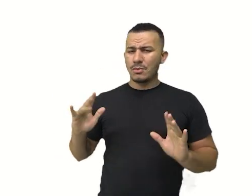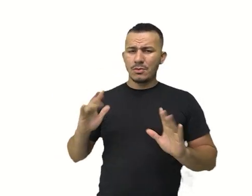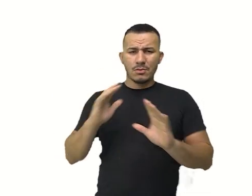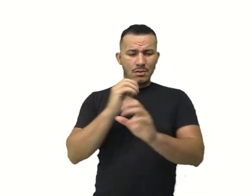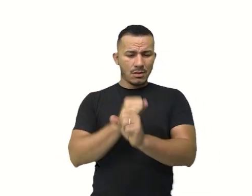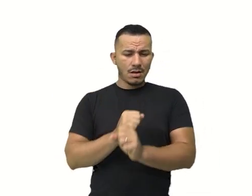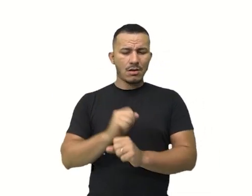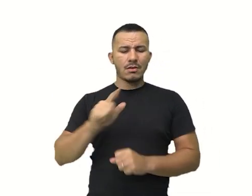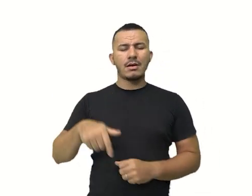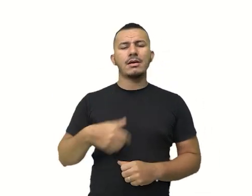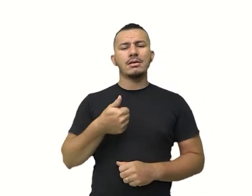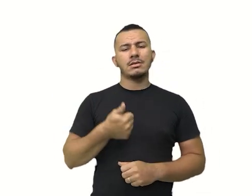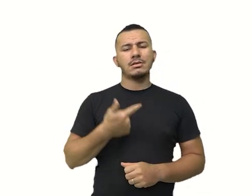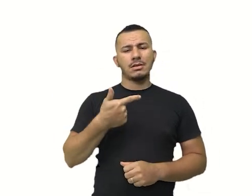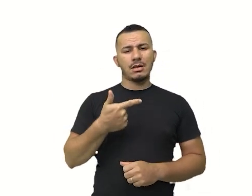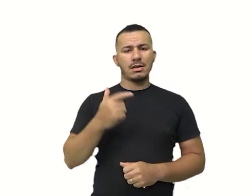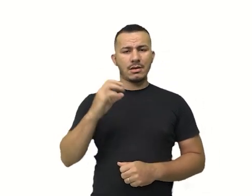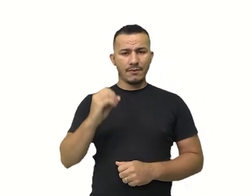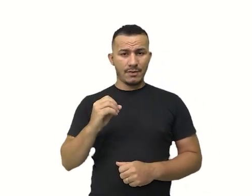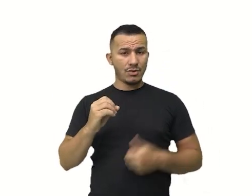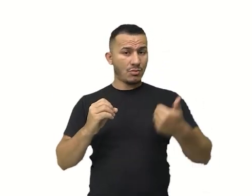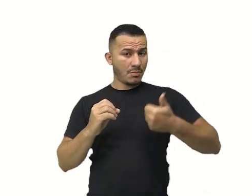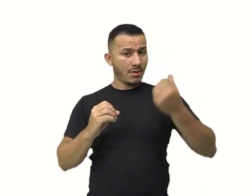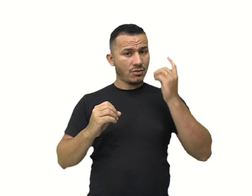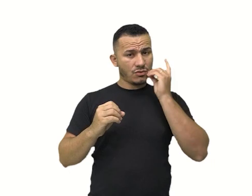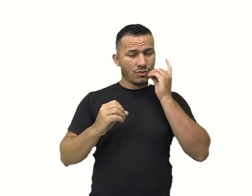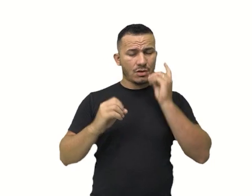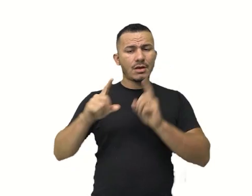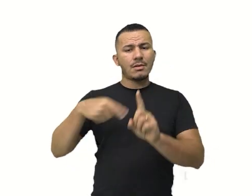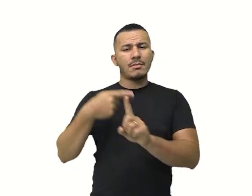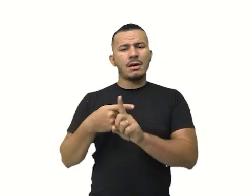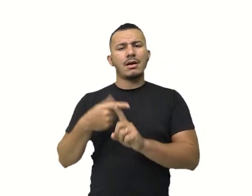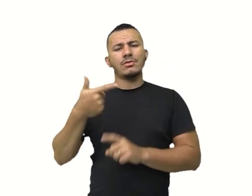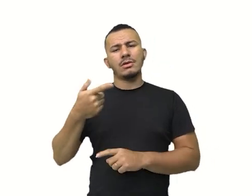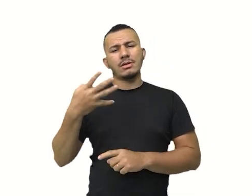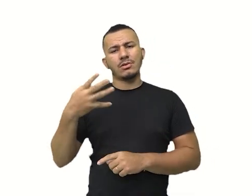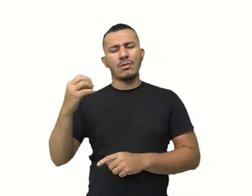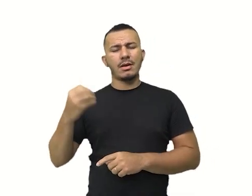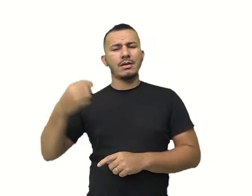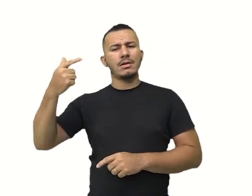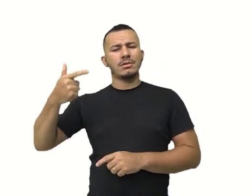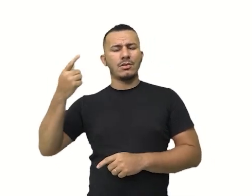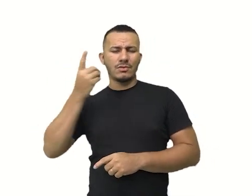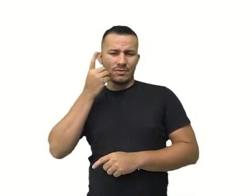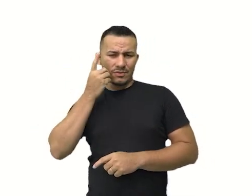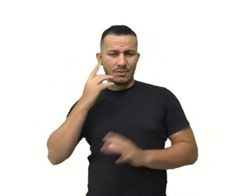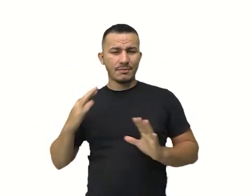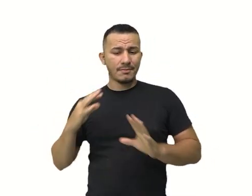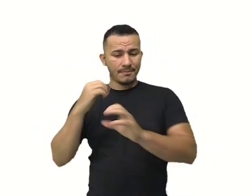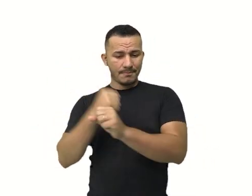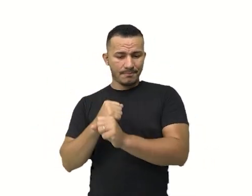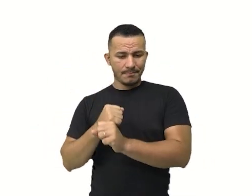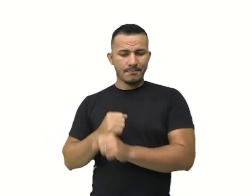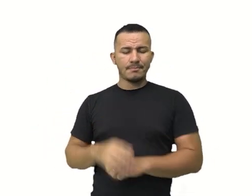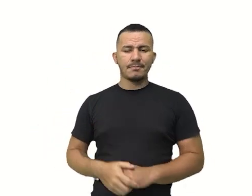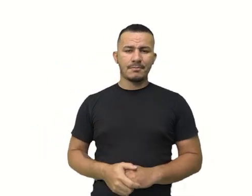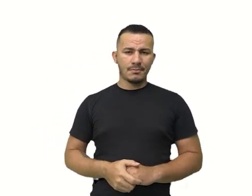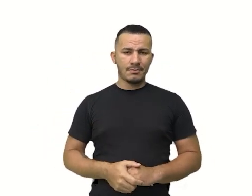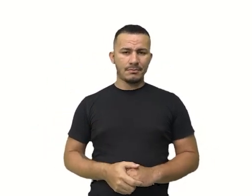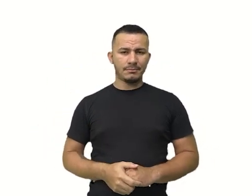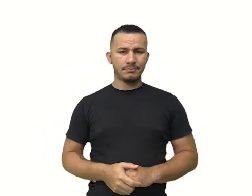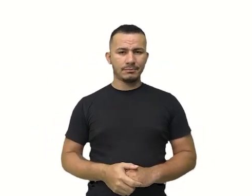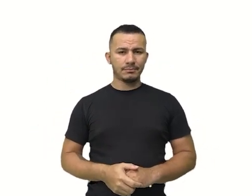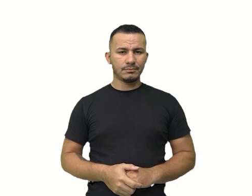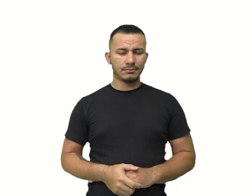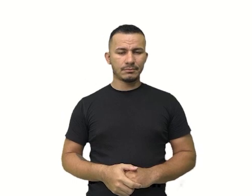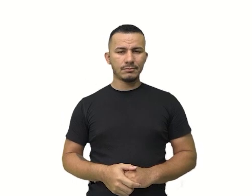é igual a 120 do primeiro dia mais 240 do segundo dia, que é igual,